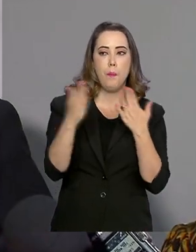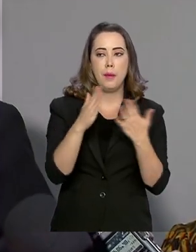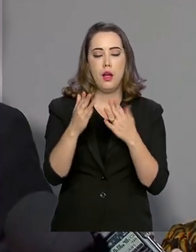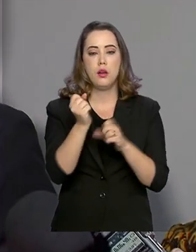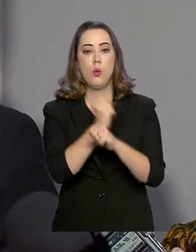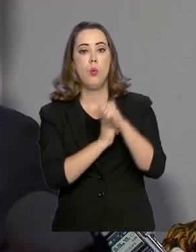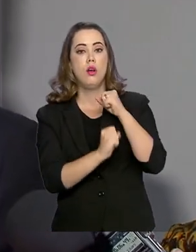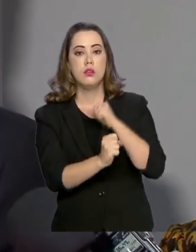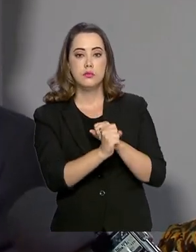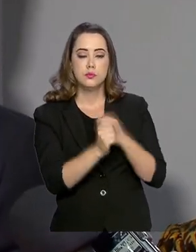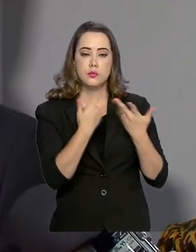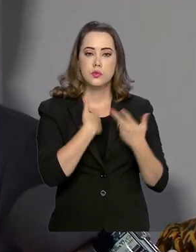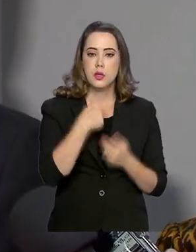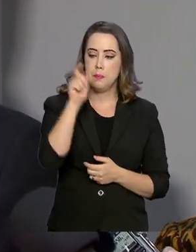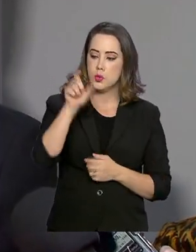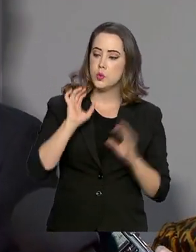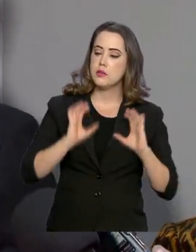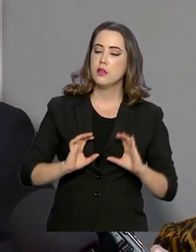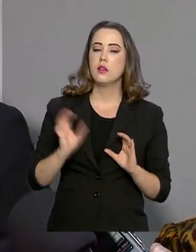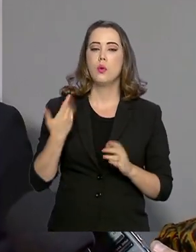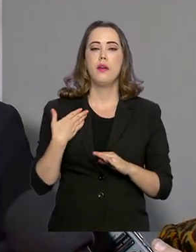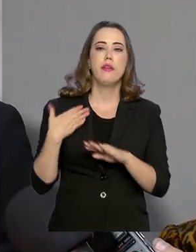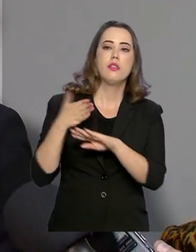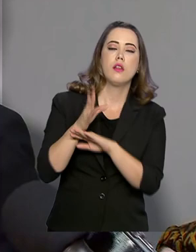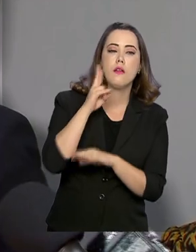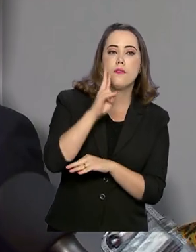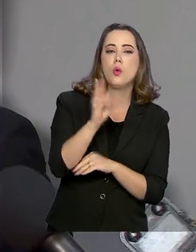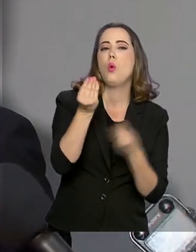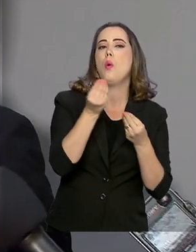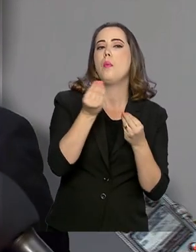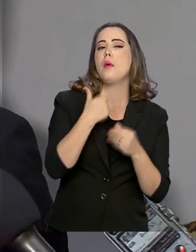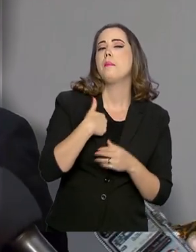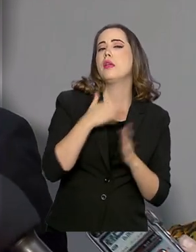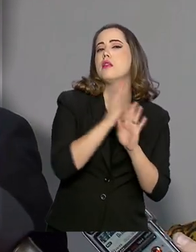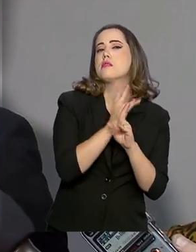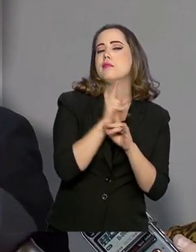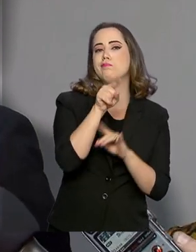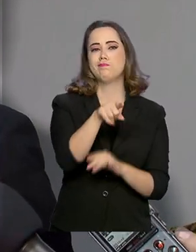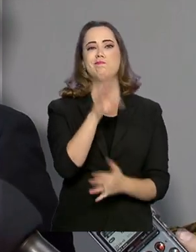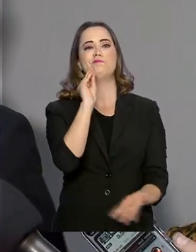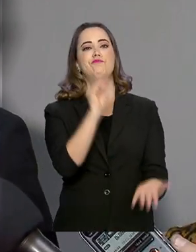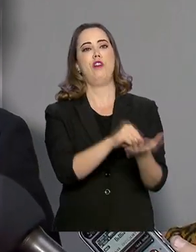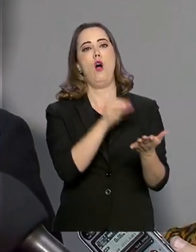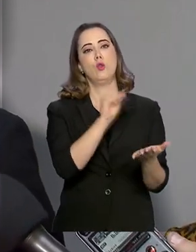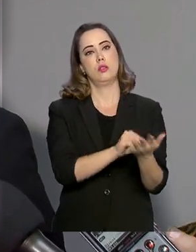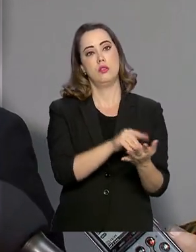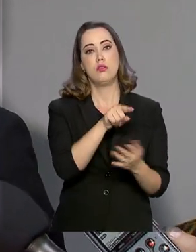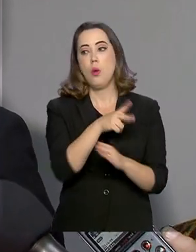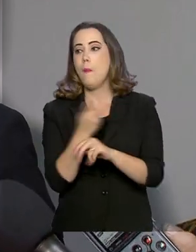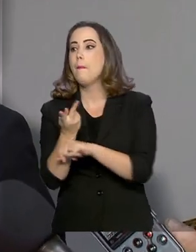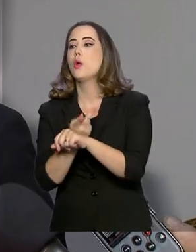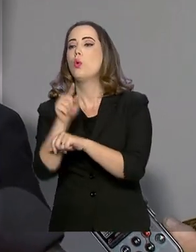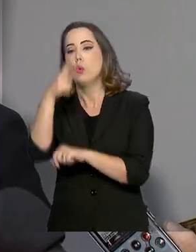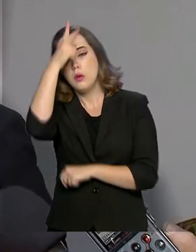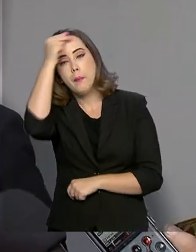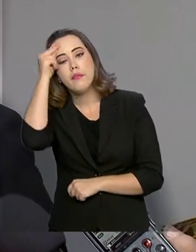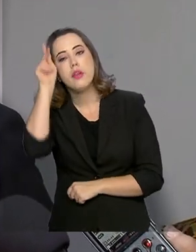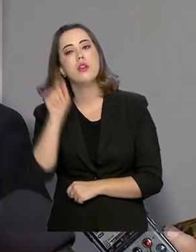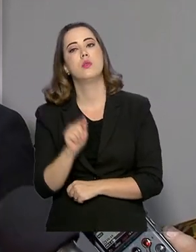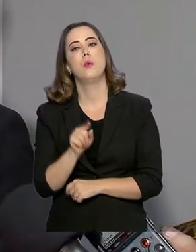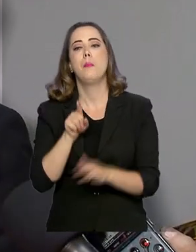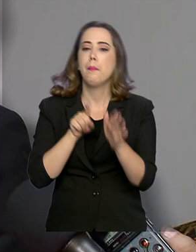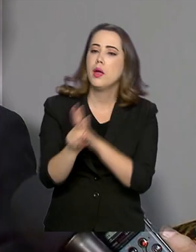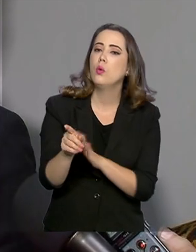Então o cidadão pode entrar e quer saber como é que a minha cidade. E vai verificar, poxa, a minha cidade não cadastrou os dados do SNIS. E que ele vai procurar o prefeito, e fala, prefeito, como assim?